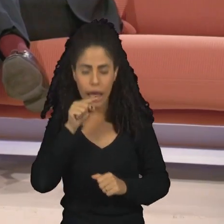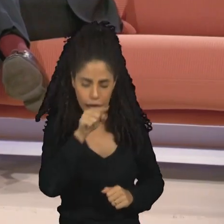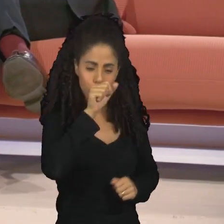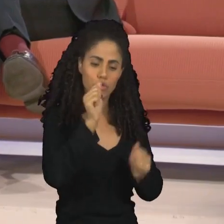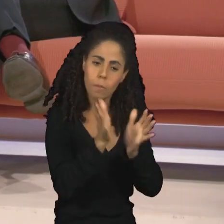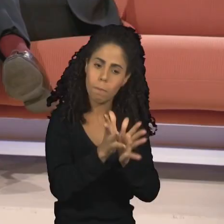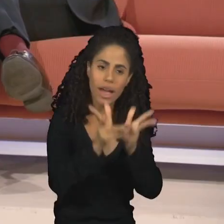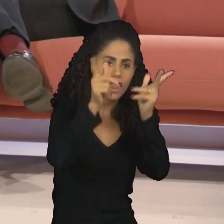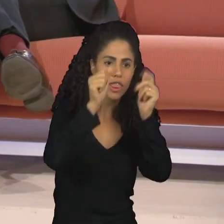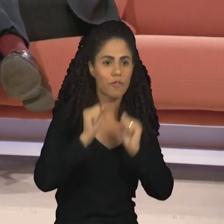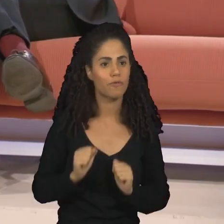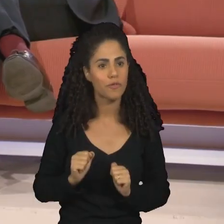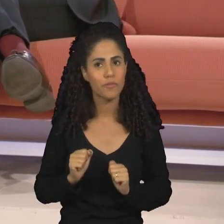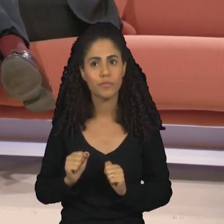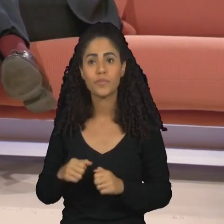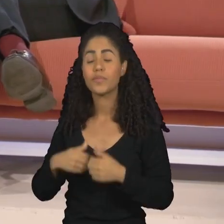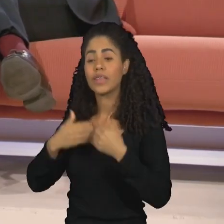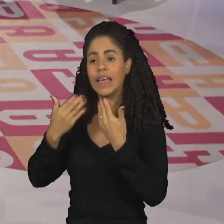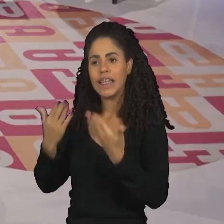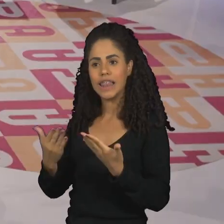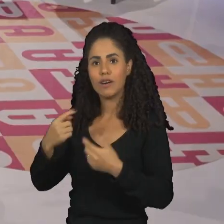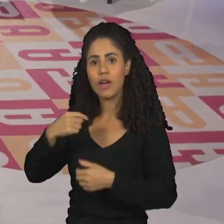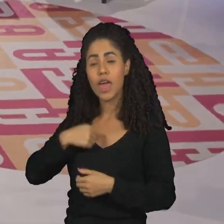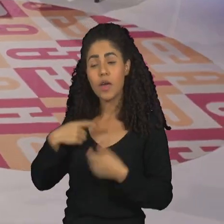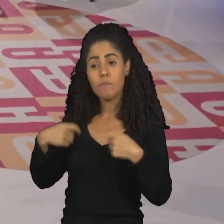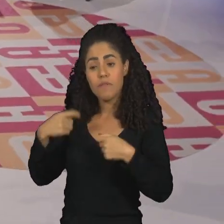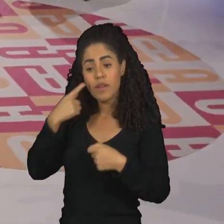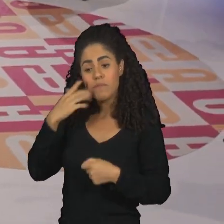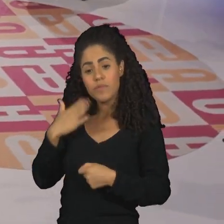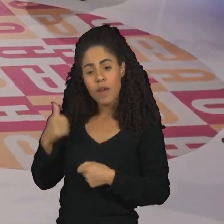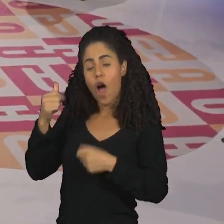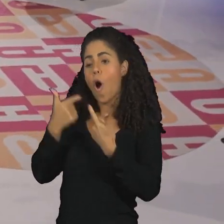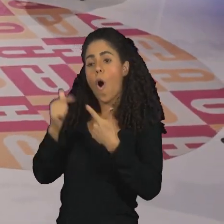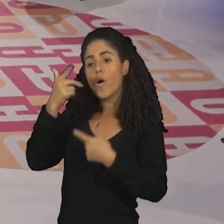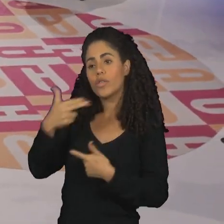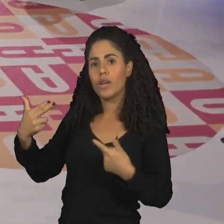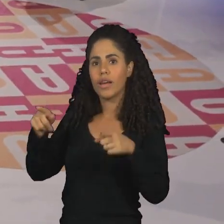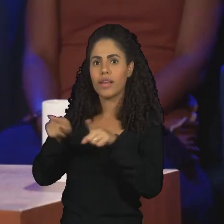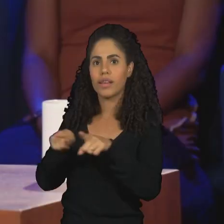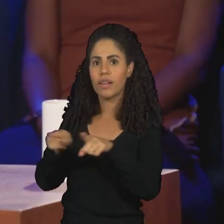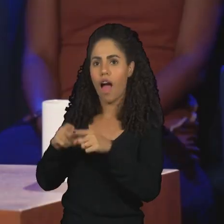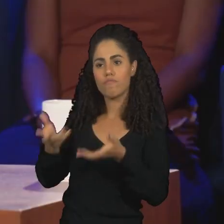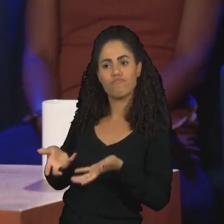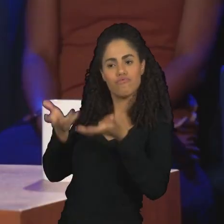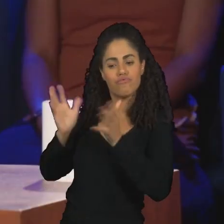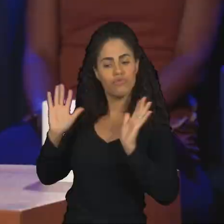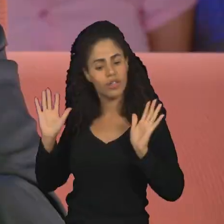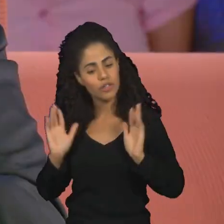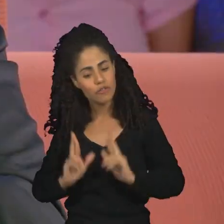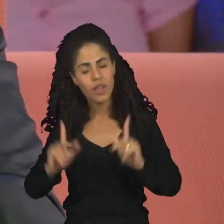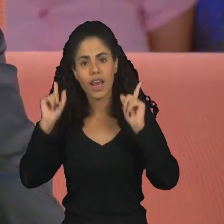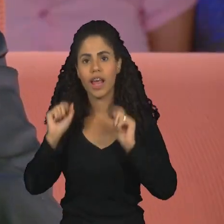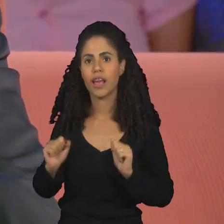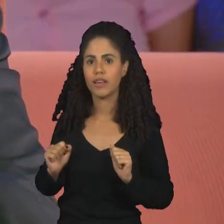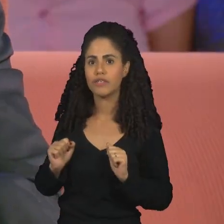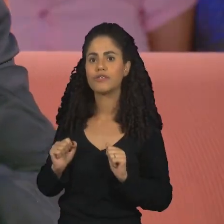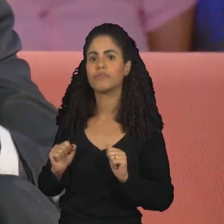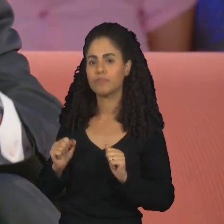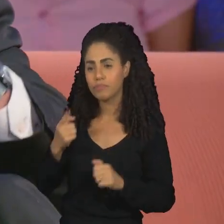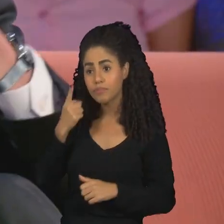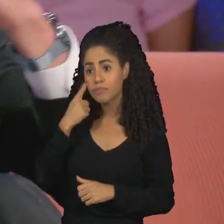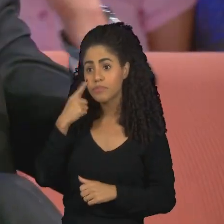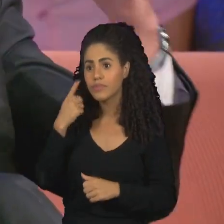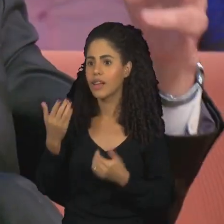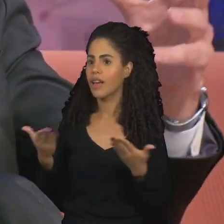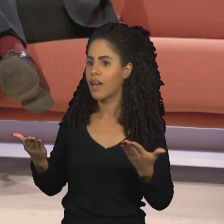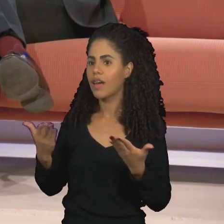Magnífico reitor. Eu tenho um protesto. Eu preferiria ser chamado magnânimo. Magnânimo. Explico. Grande